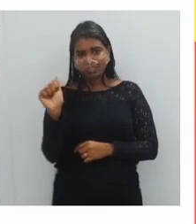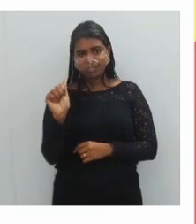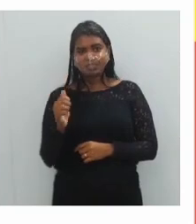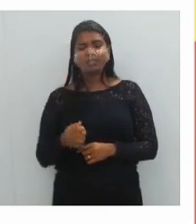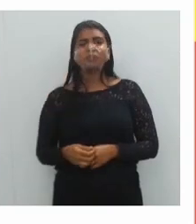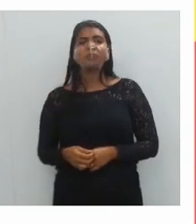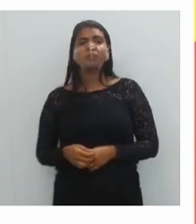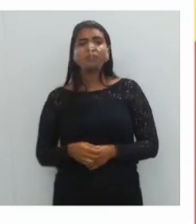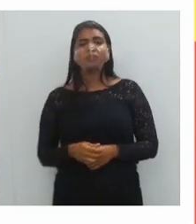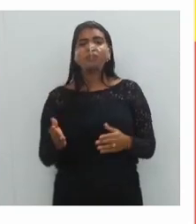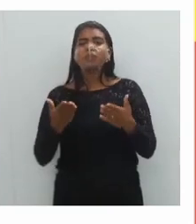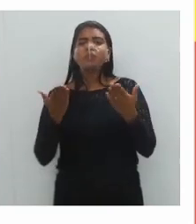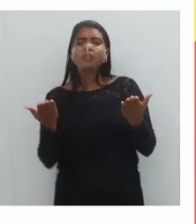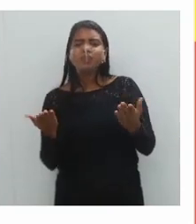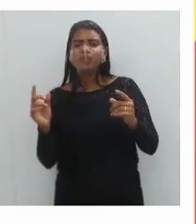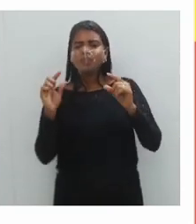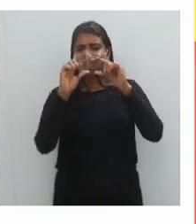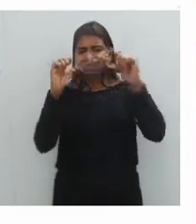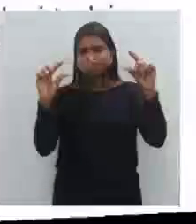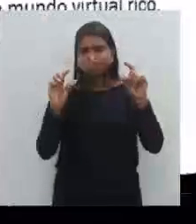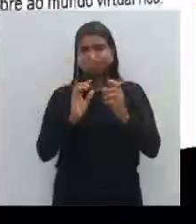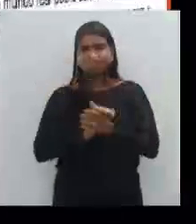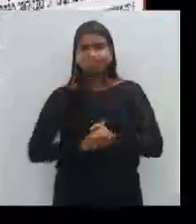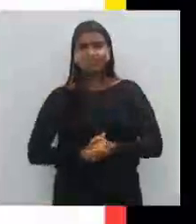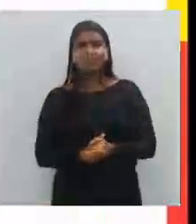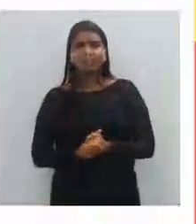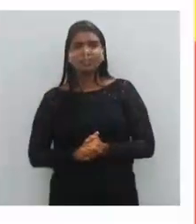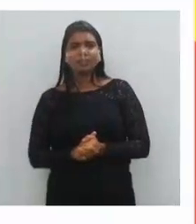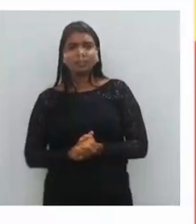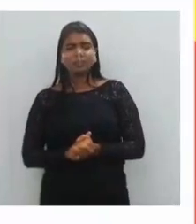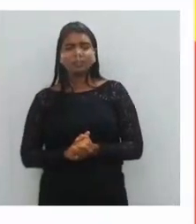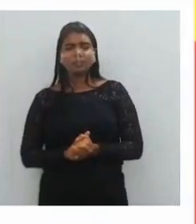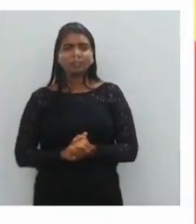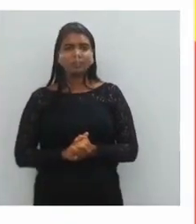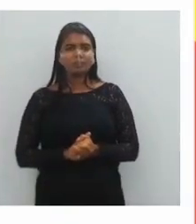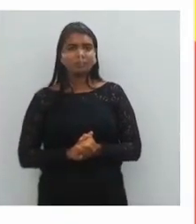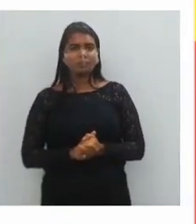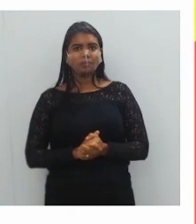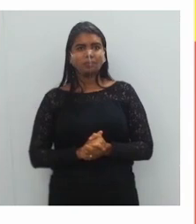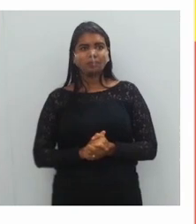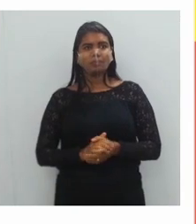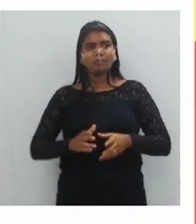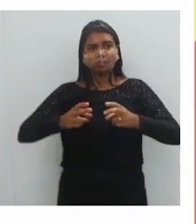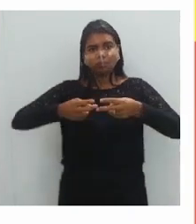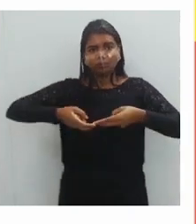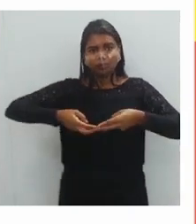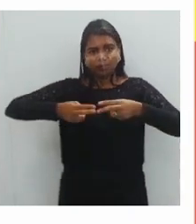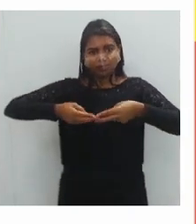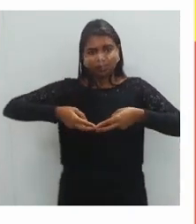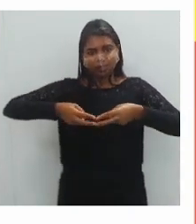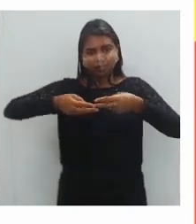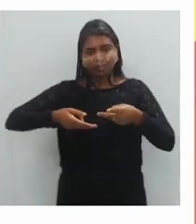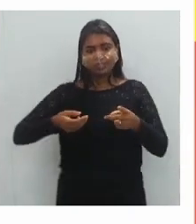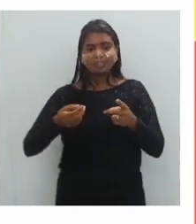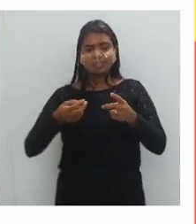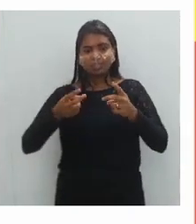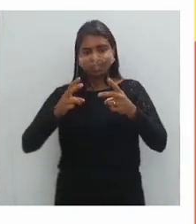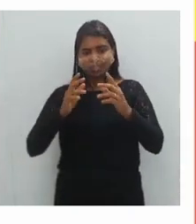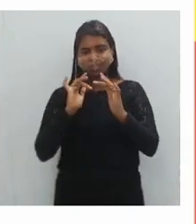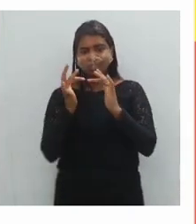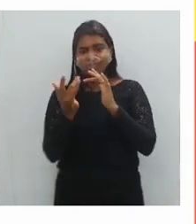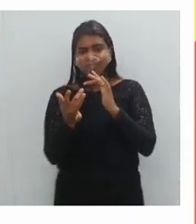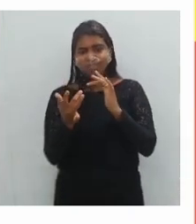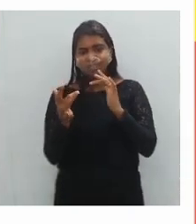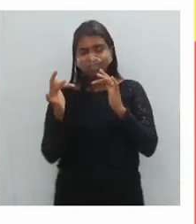a frase proferida? Deixa eu voltar aqui só para você ver. Rede social, aqui em casa, é